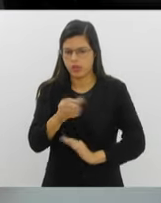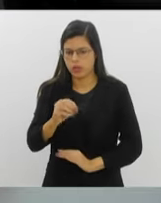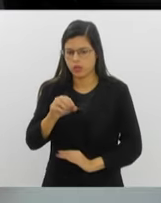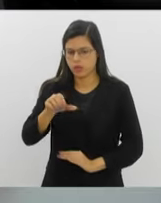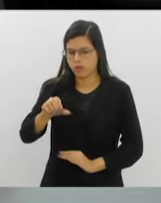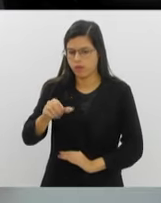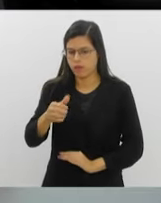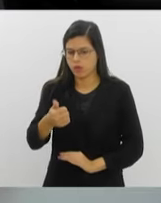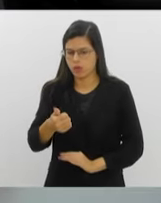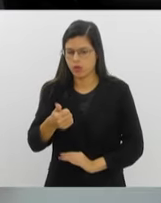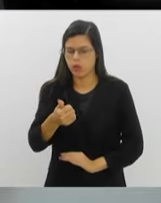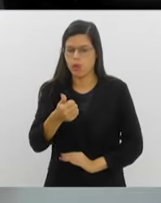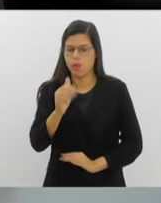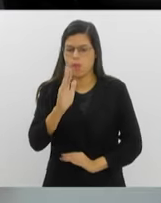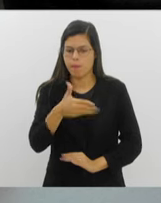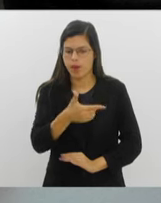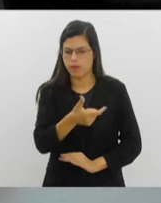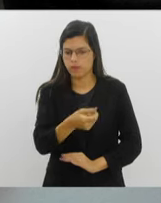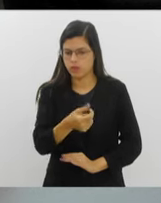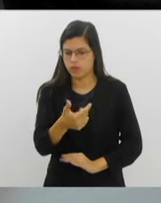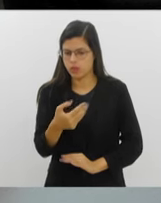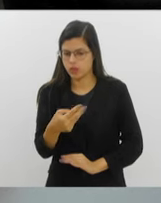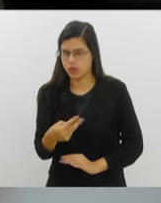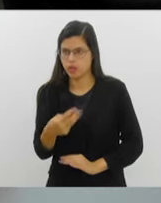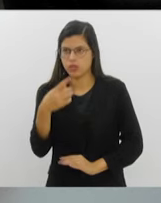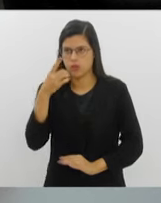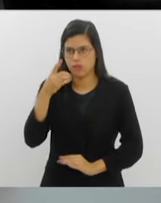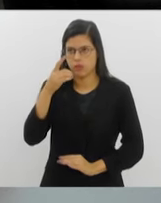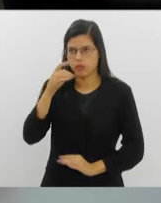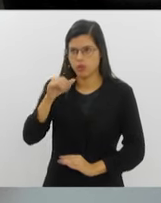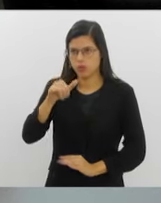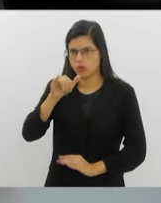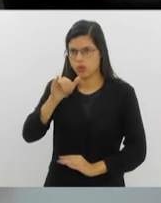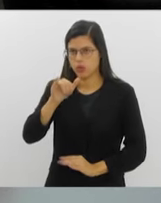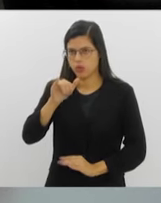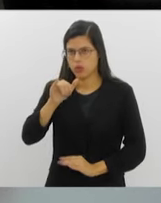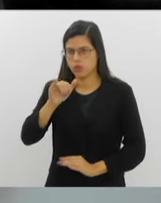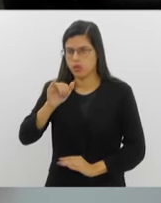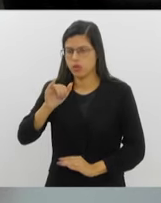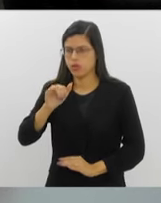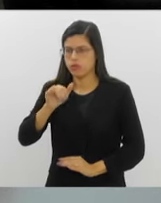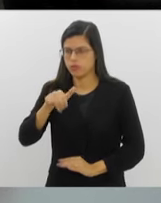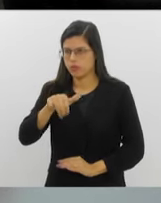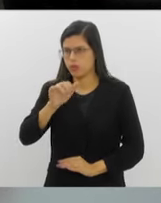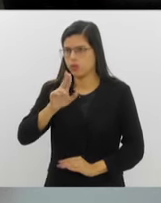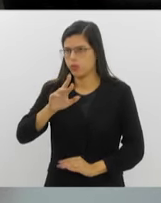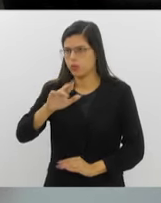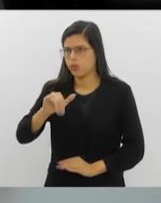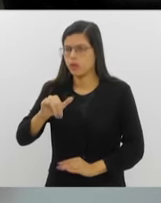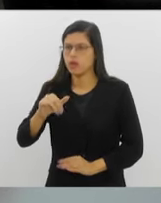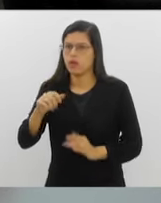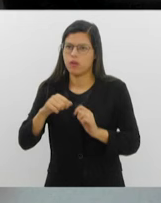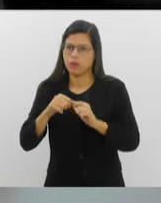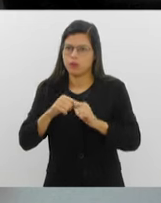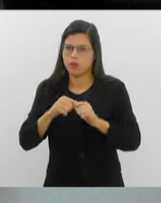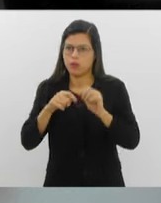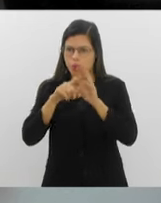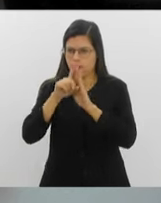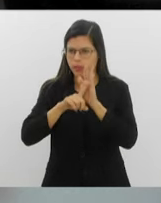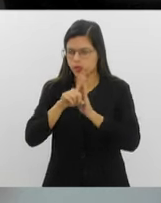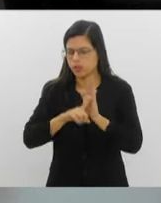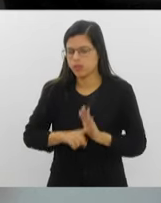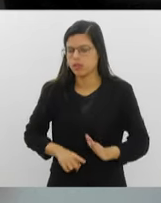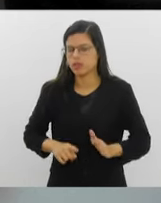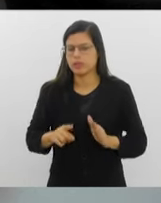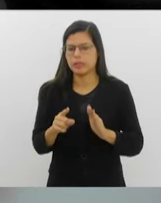1091-2023, de autoria do deputado Yuri, porque o deputado ele fez um estudo de impacto, ainda não encaminhou, não anexou ao projeto, e está